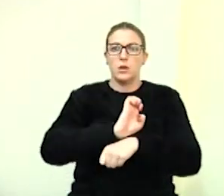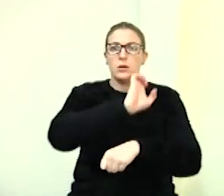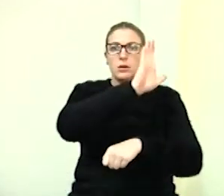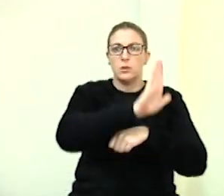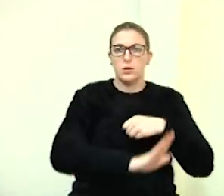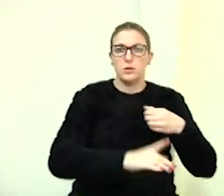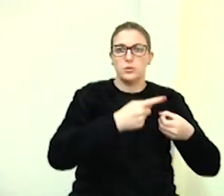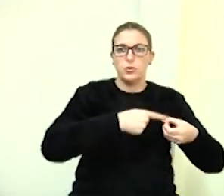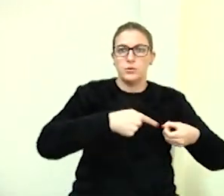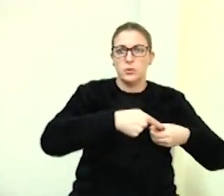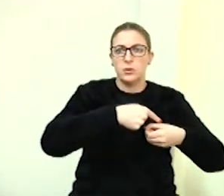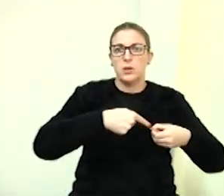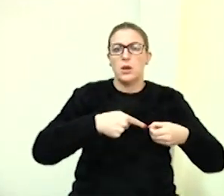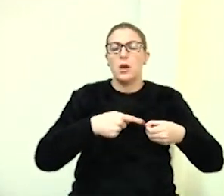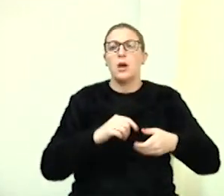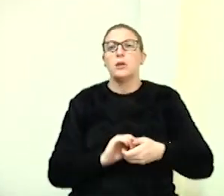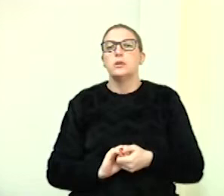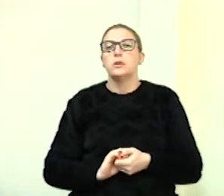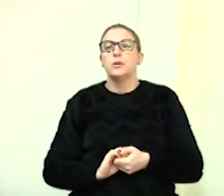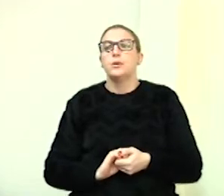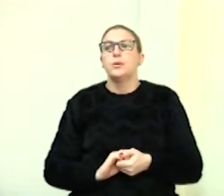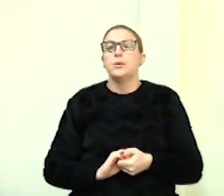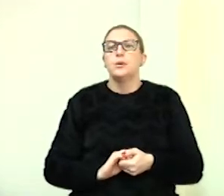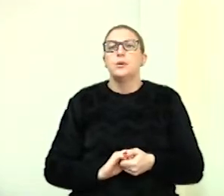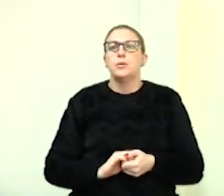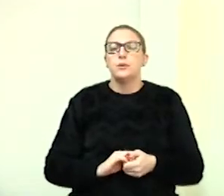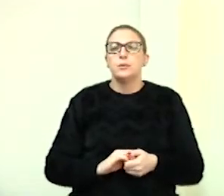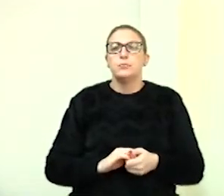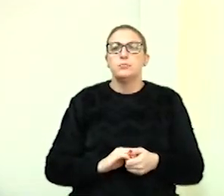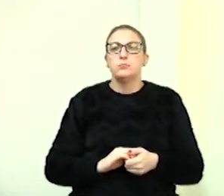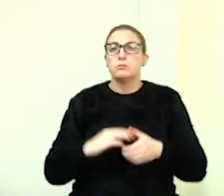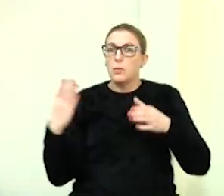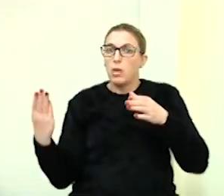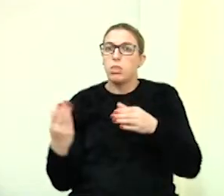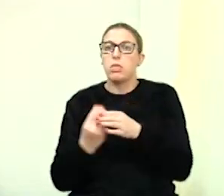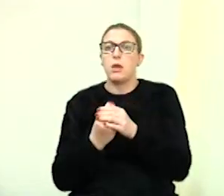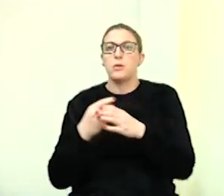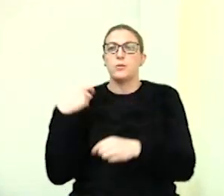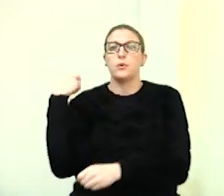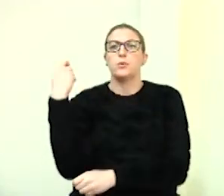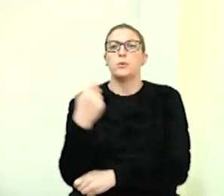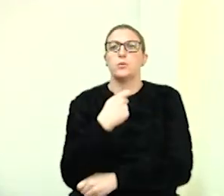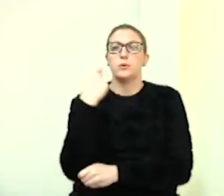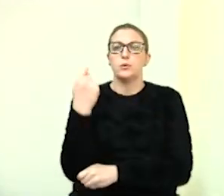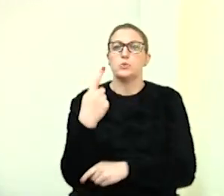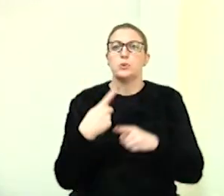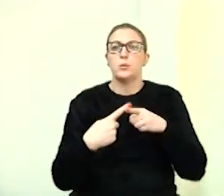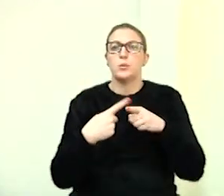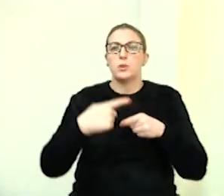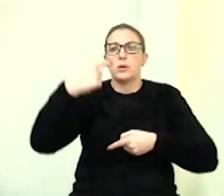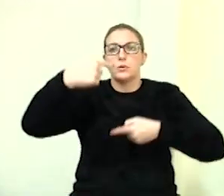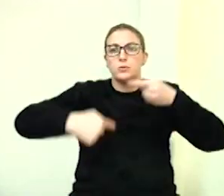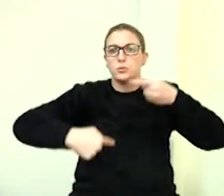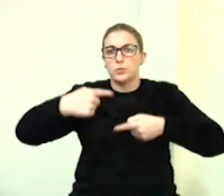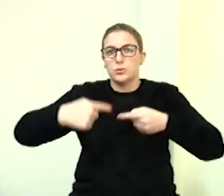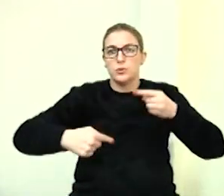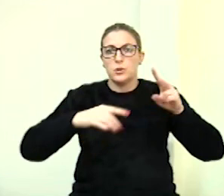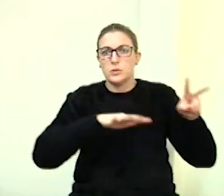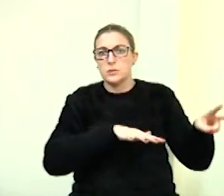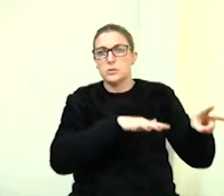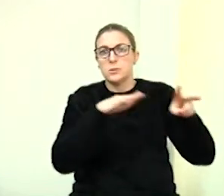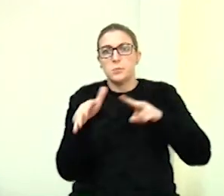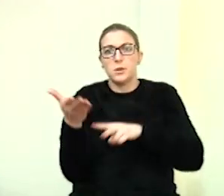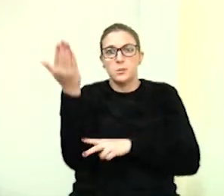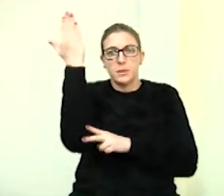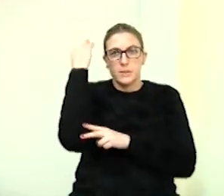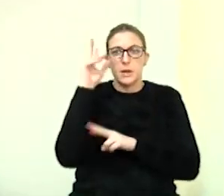do mapa ela se encontra aqui do Rio Grande do Sul, porque a gente discutia também na semana passada referente a questões de recursos